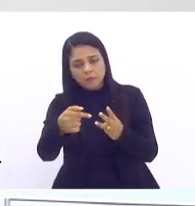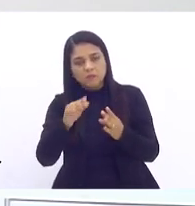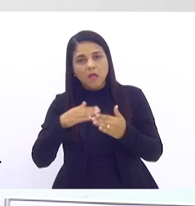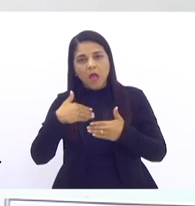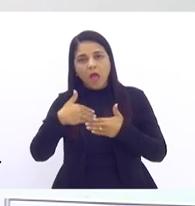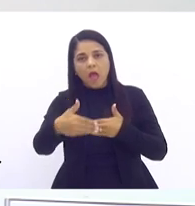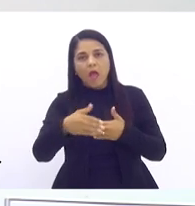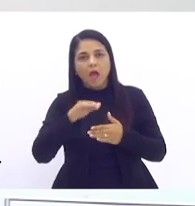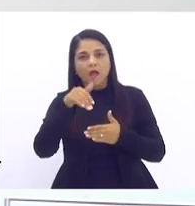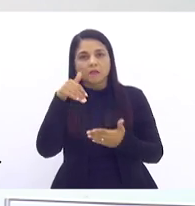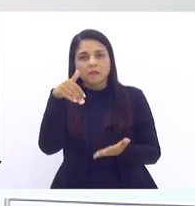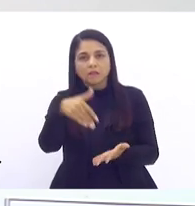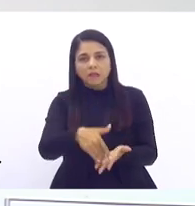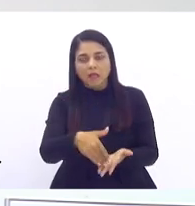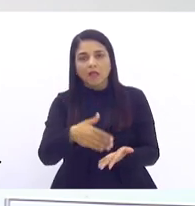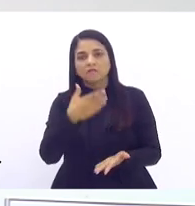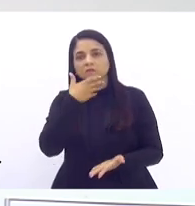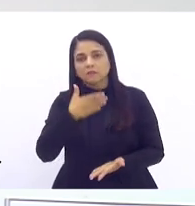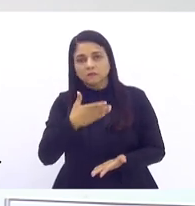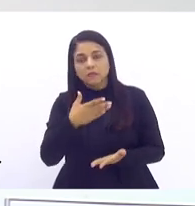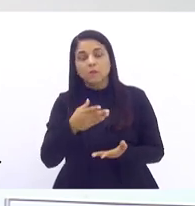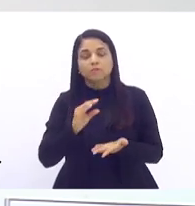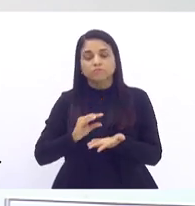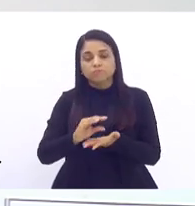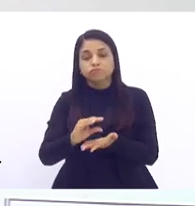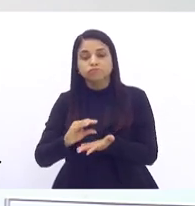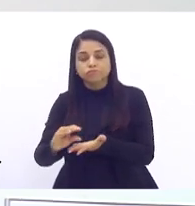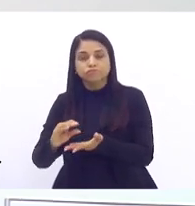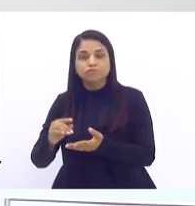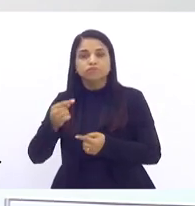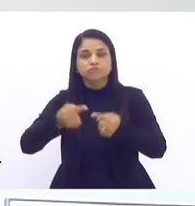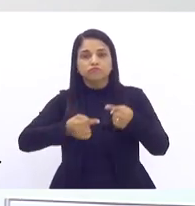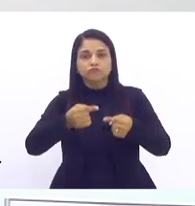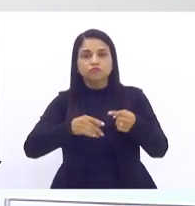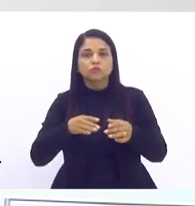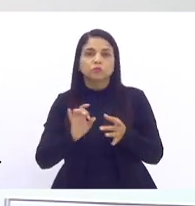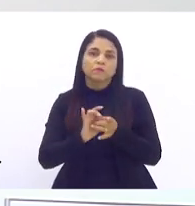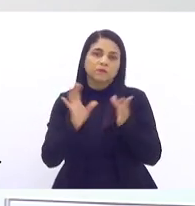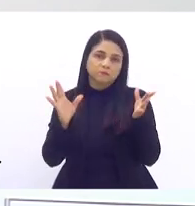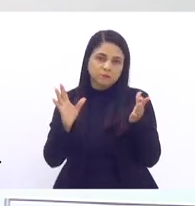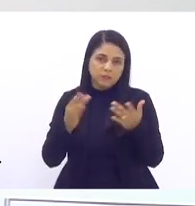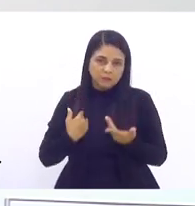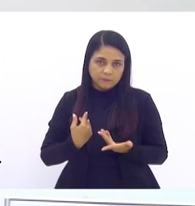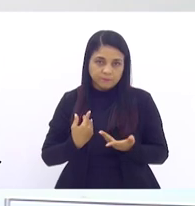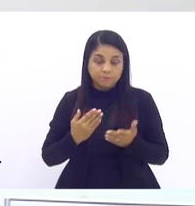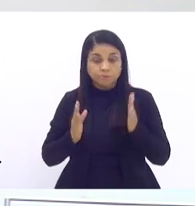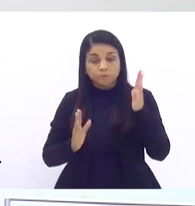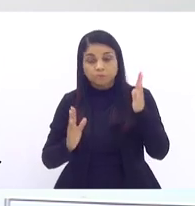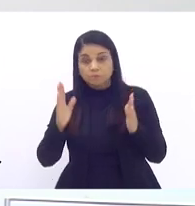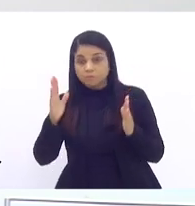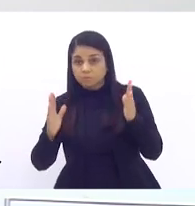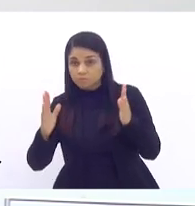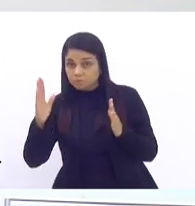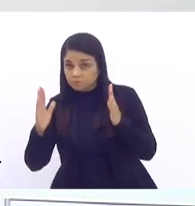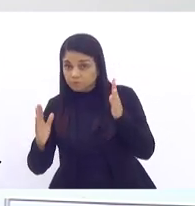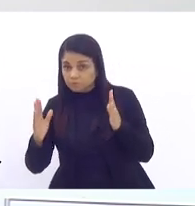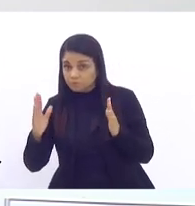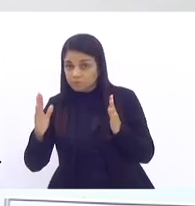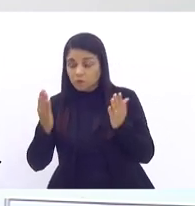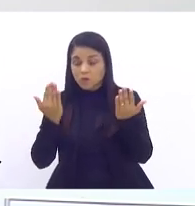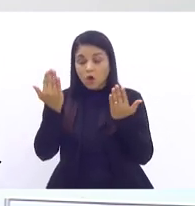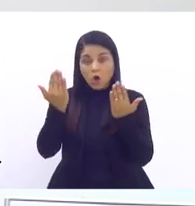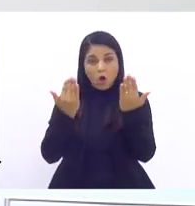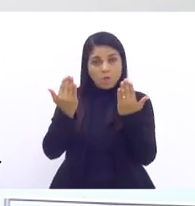ano com relação aos investimentos então você pode fazer né um parâmetro né de